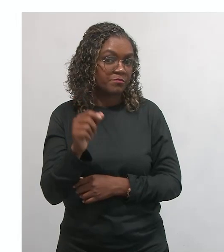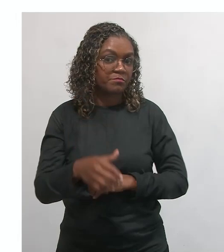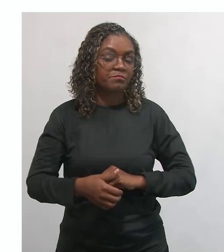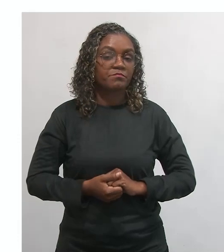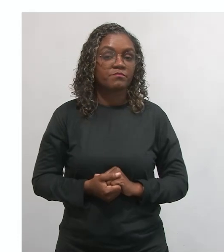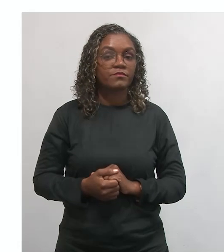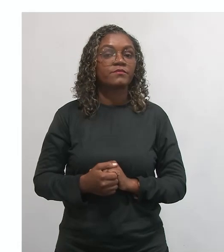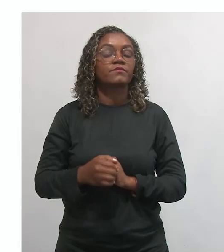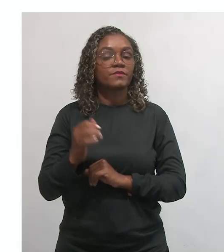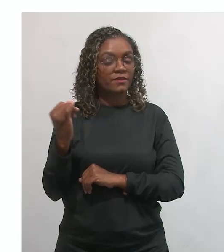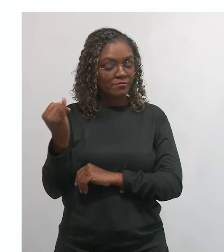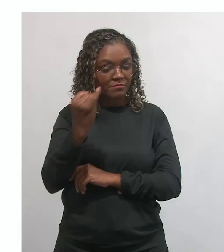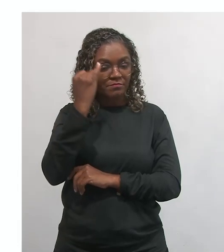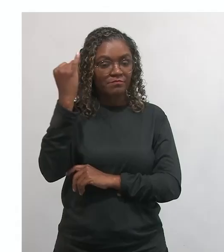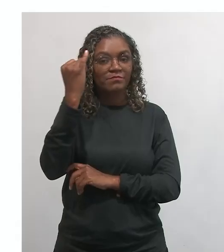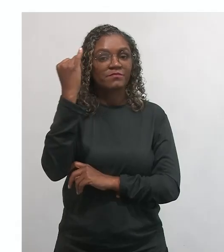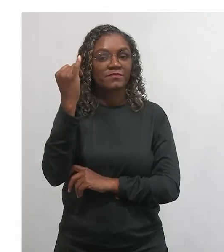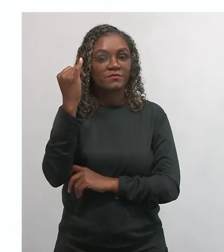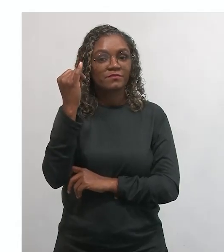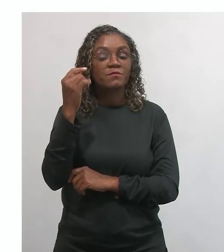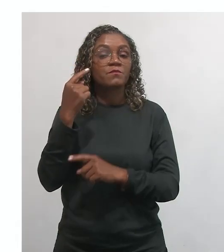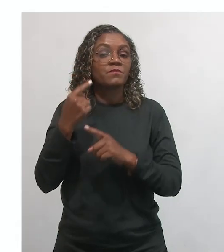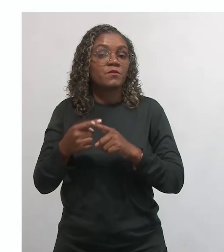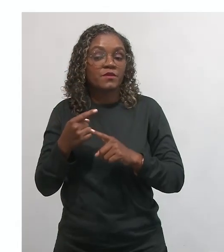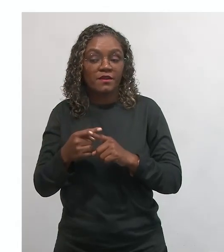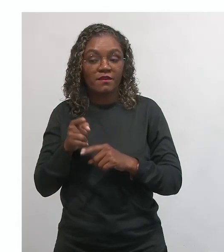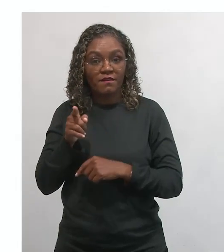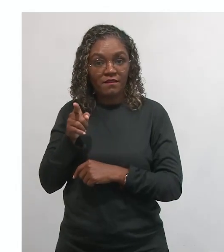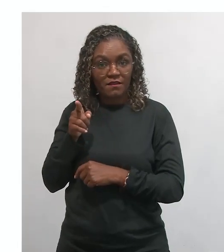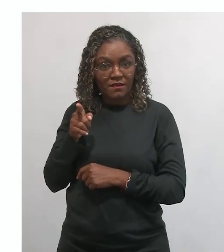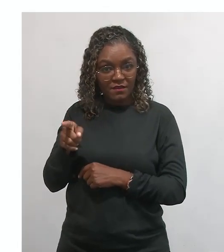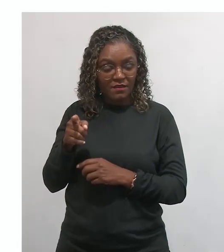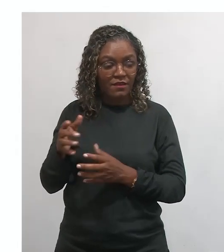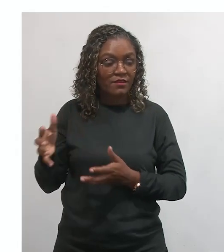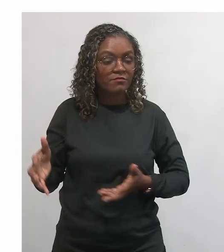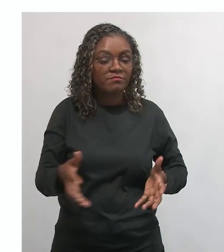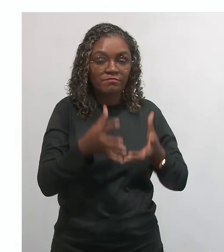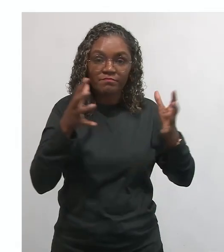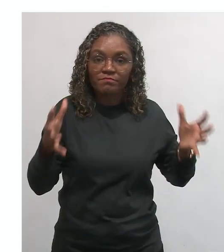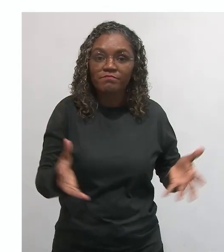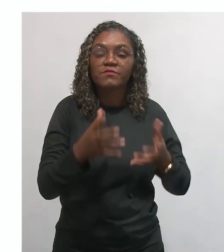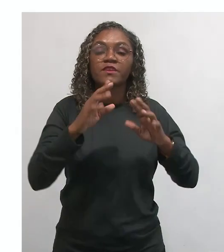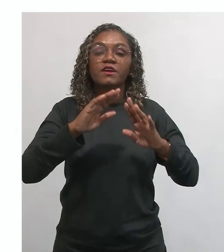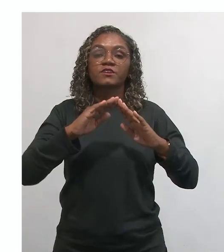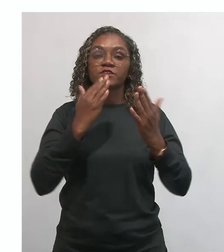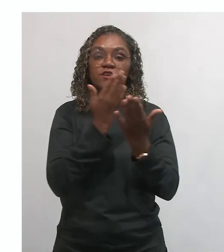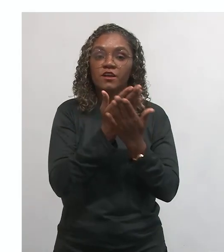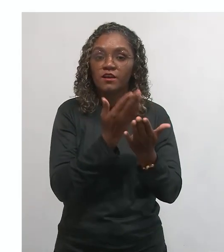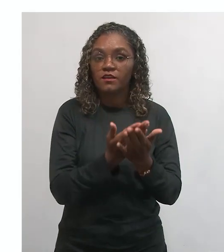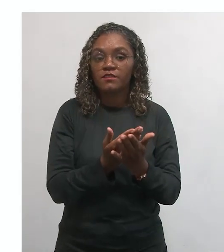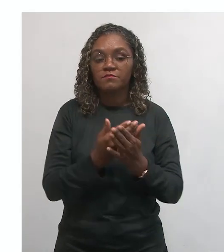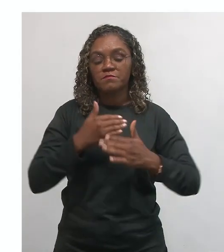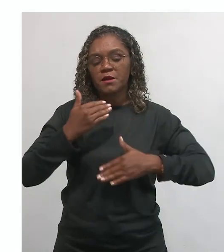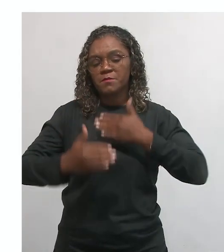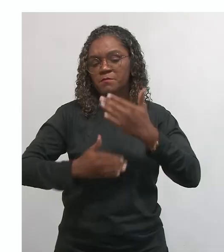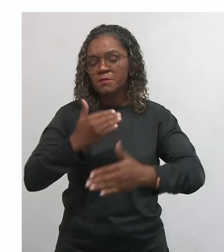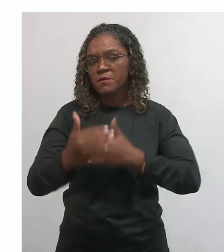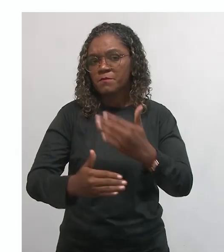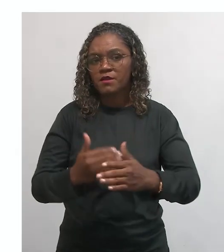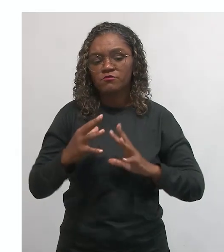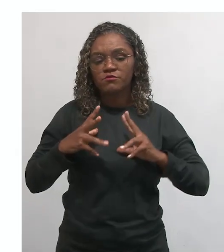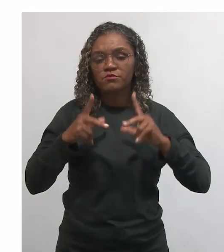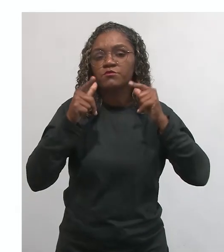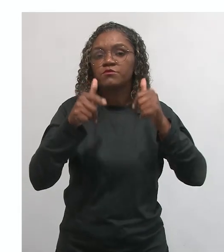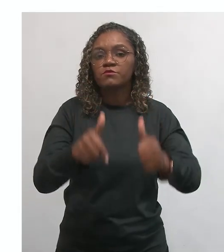escolar é de extrema essencialidade, porque ele faz com que o funcionamento da escola para todos